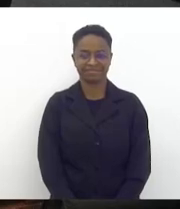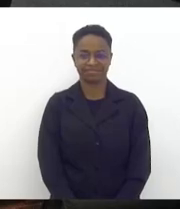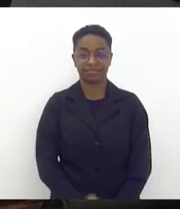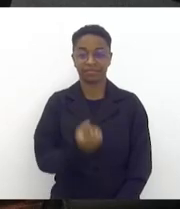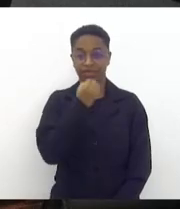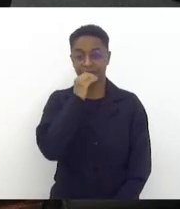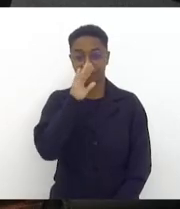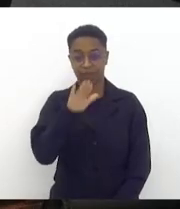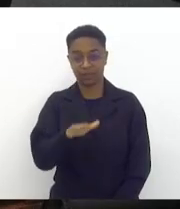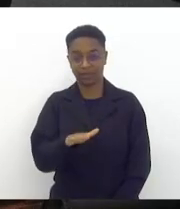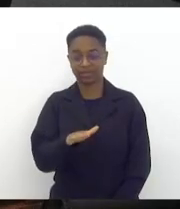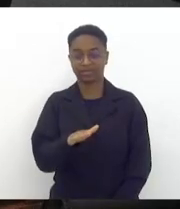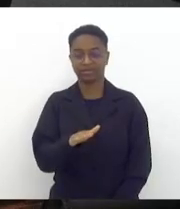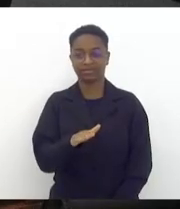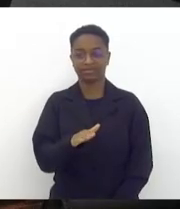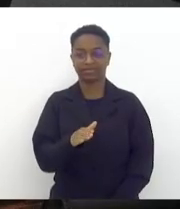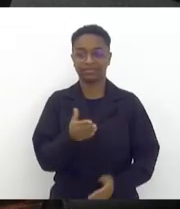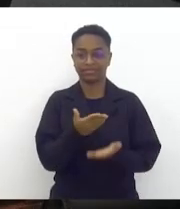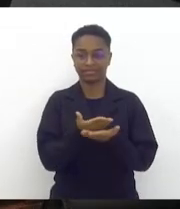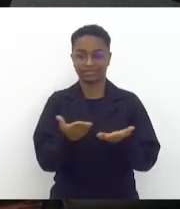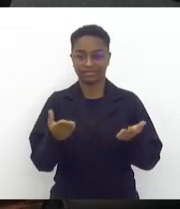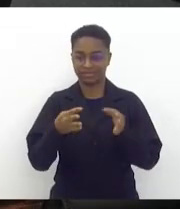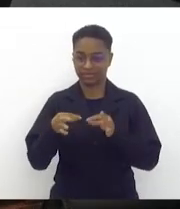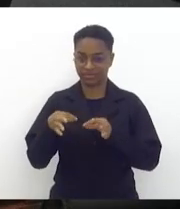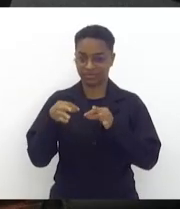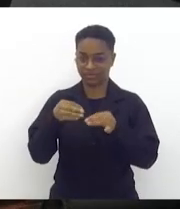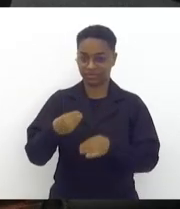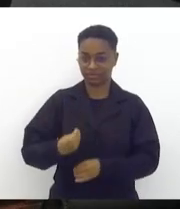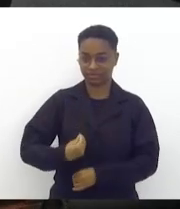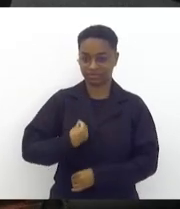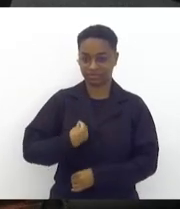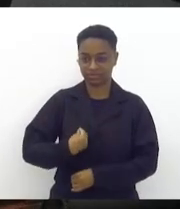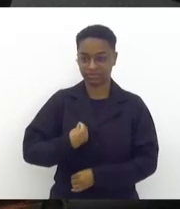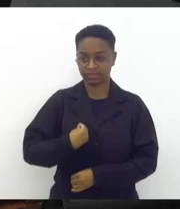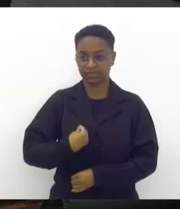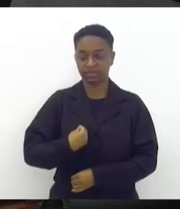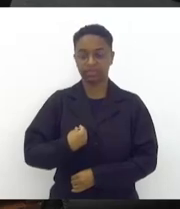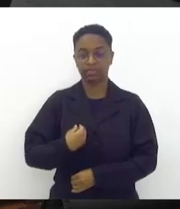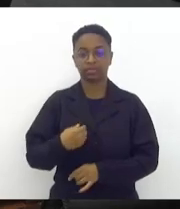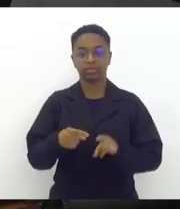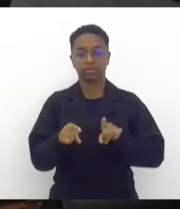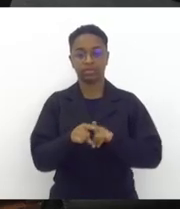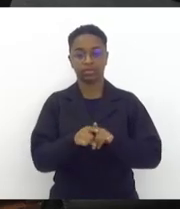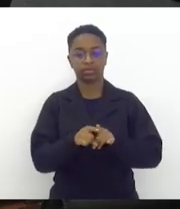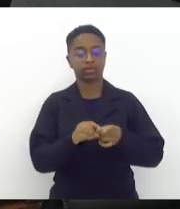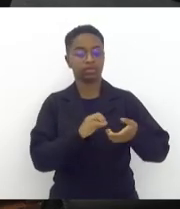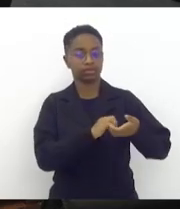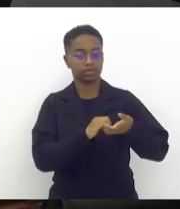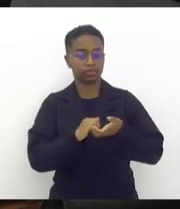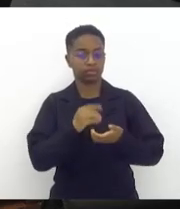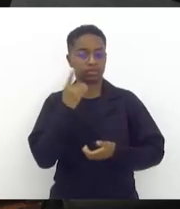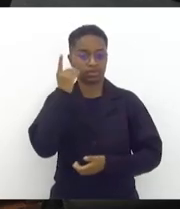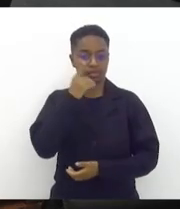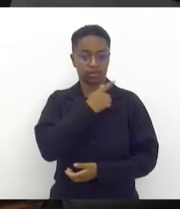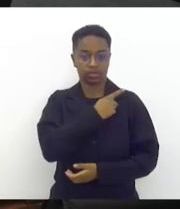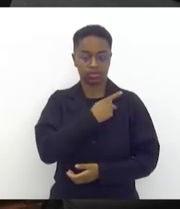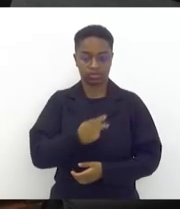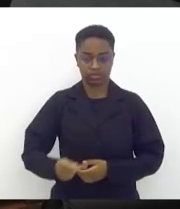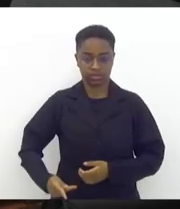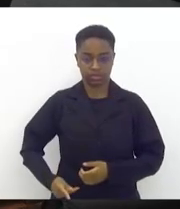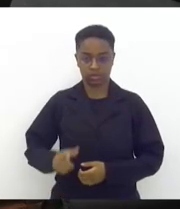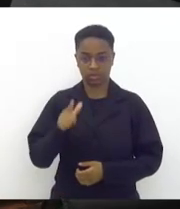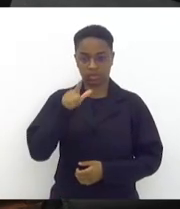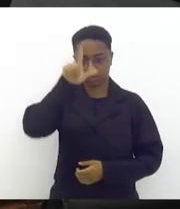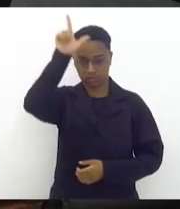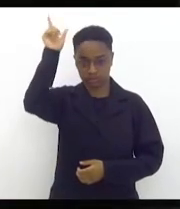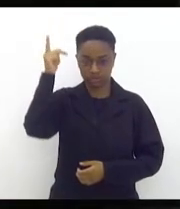Boa tarde a todas e todos. Quero saudar aqui o deputado Luiz Paulo, presidente em exercício dessa sessão,